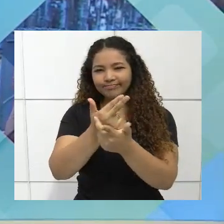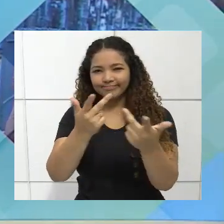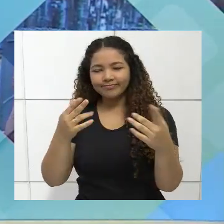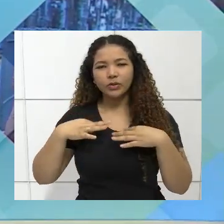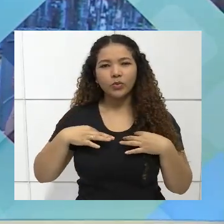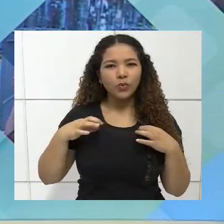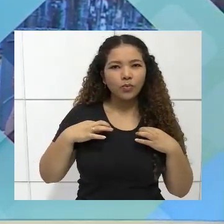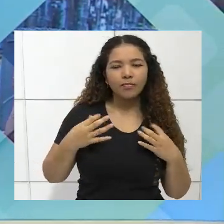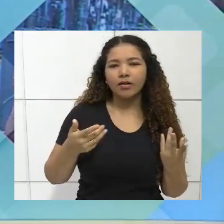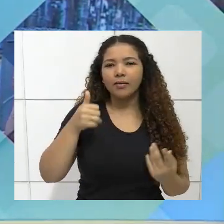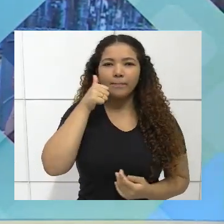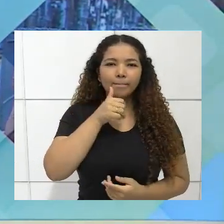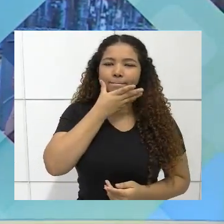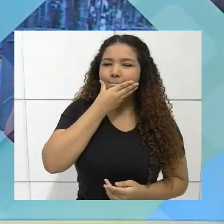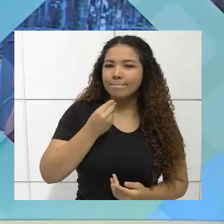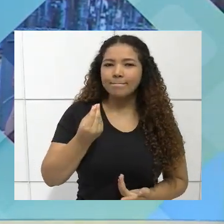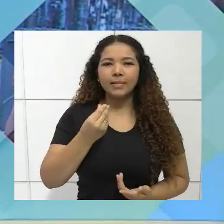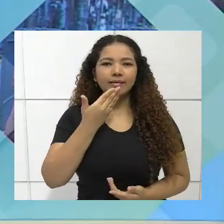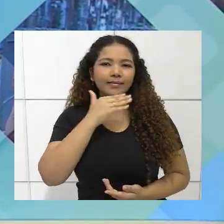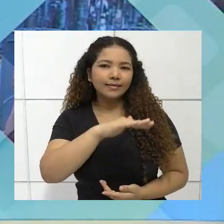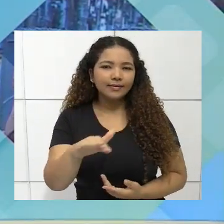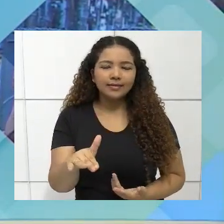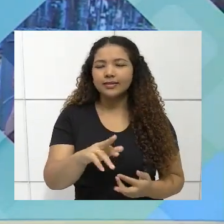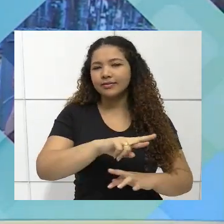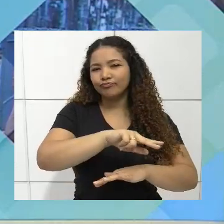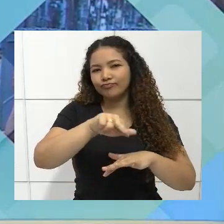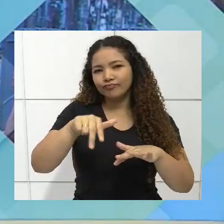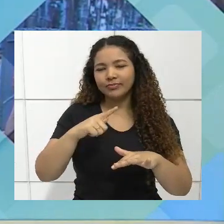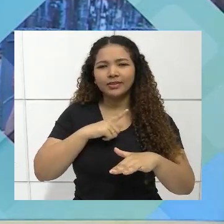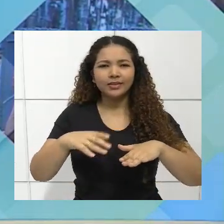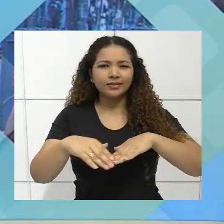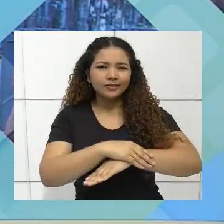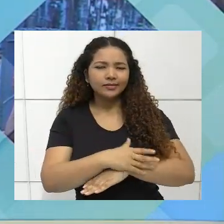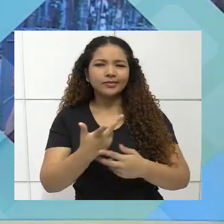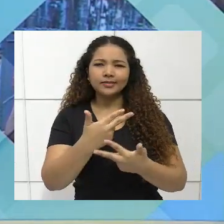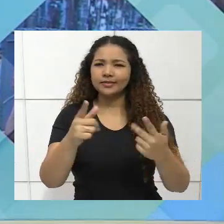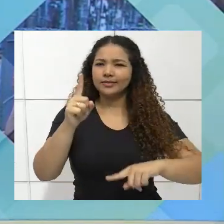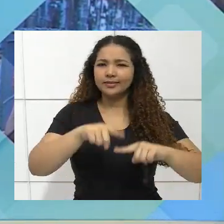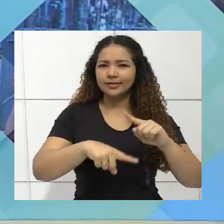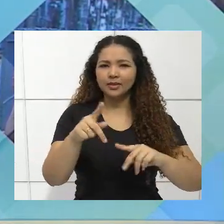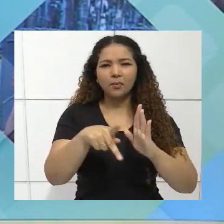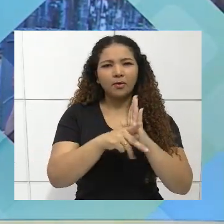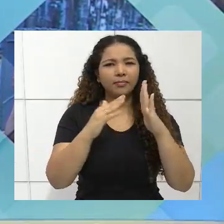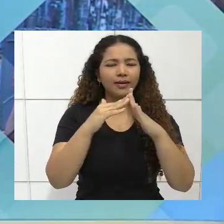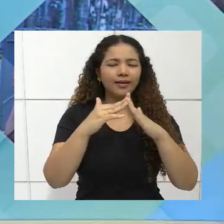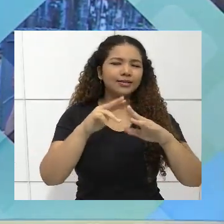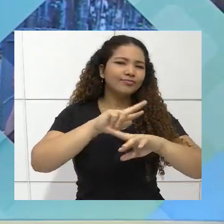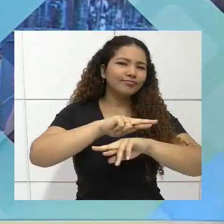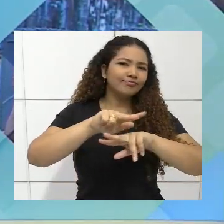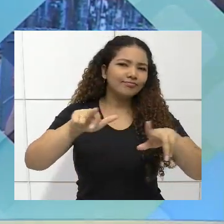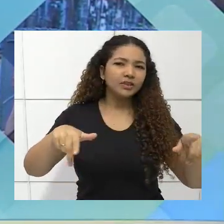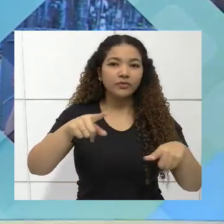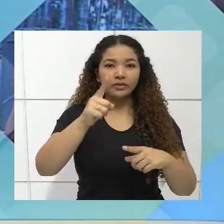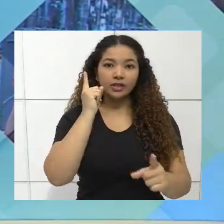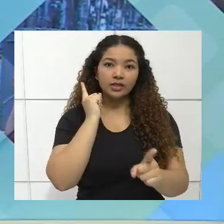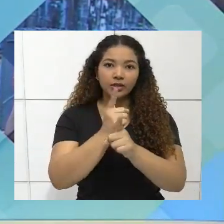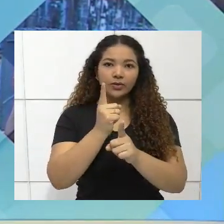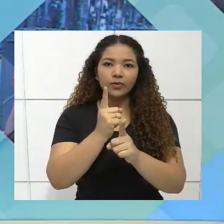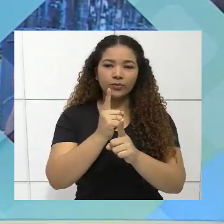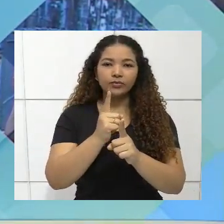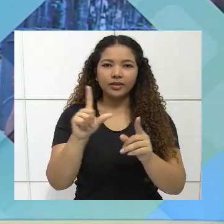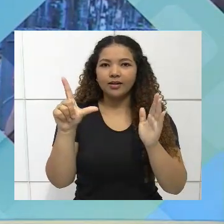Também tem artigos de cama, mesa e banho, calçados, utensílios para o lar e muito mais. Tudo isso em um só lugar por apenas